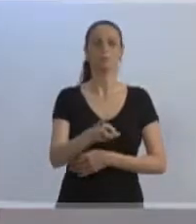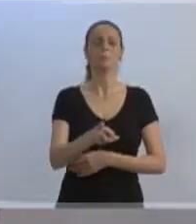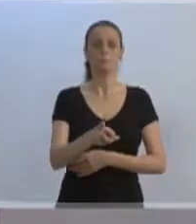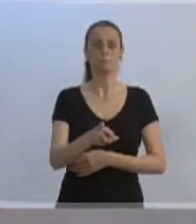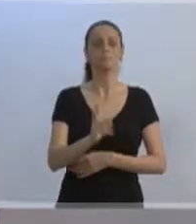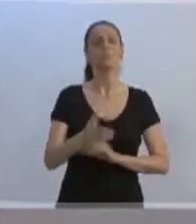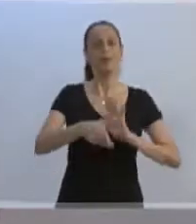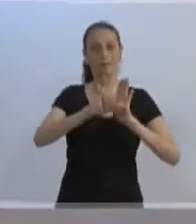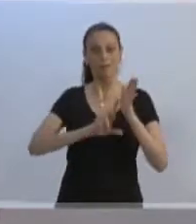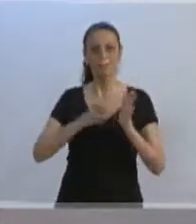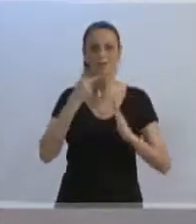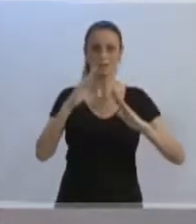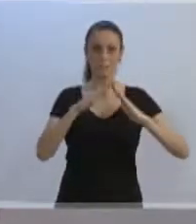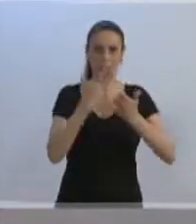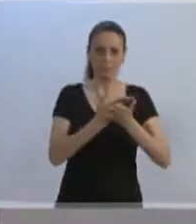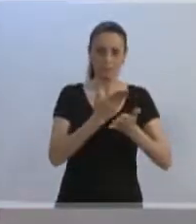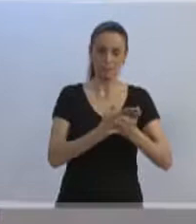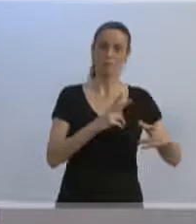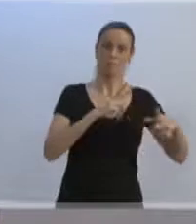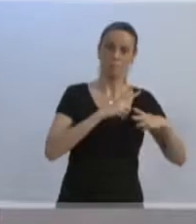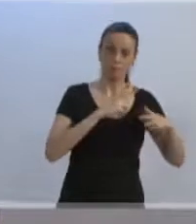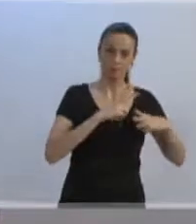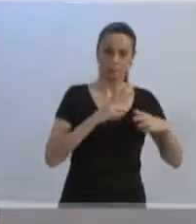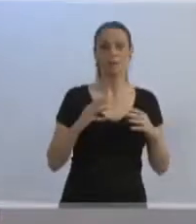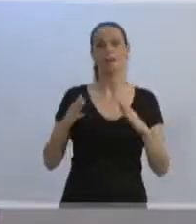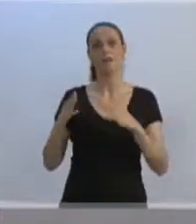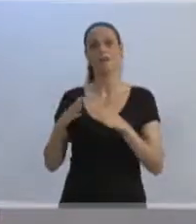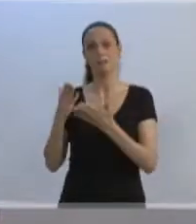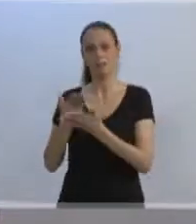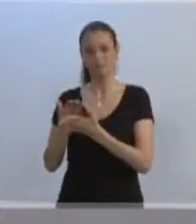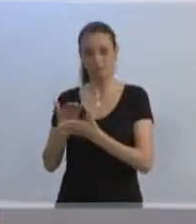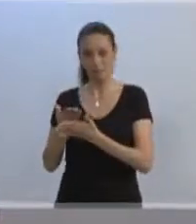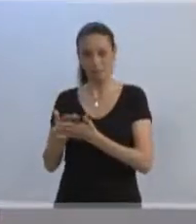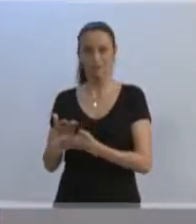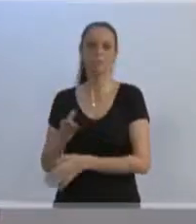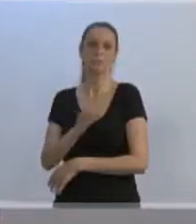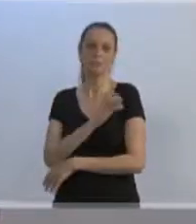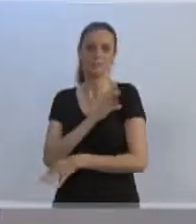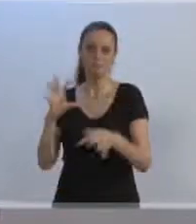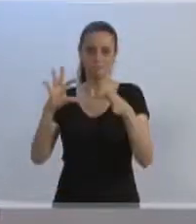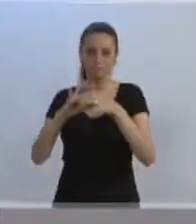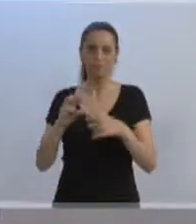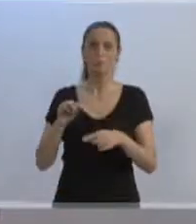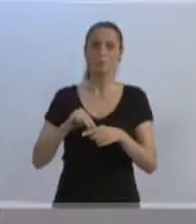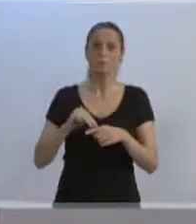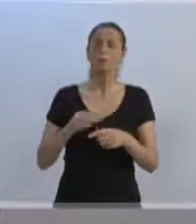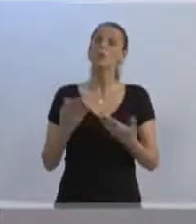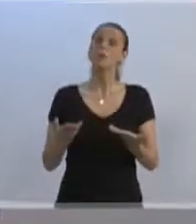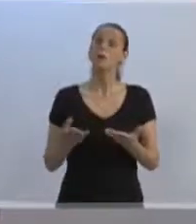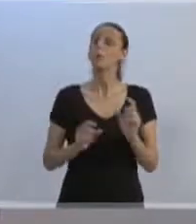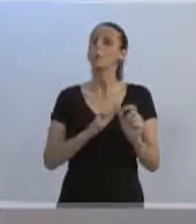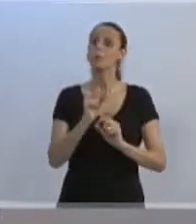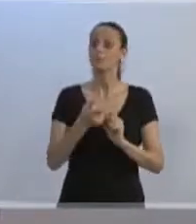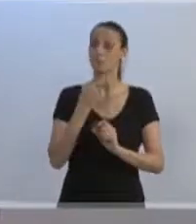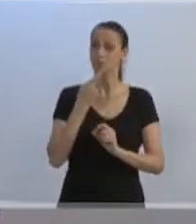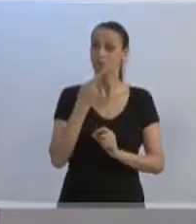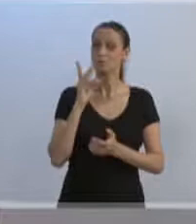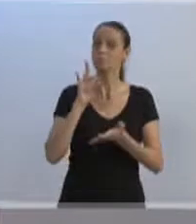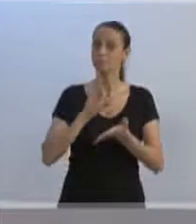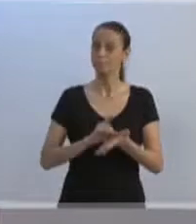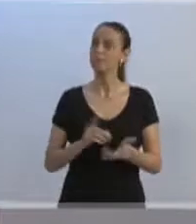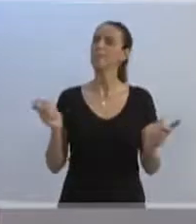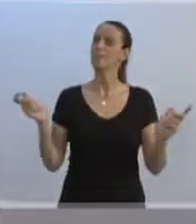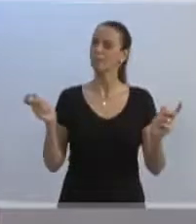estava falando as creches particulares é nós estamos aí tratando uma condição que é